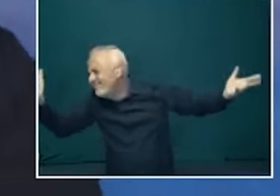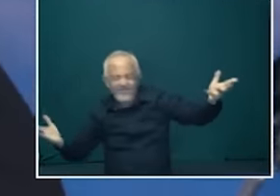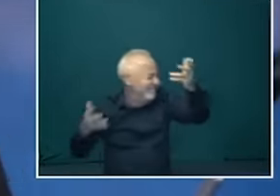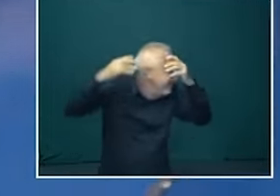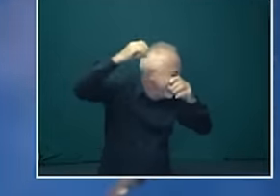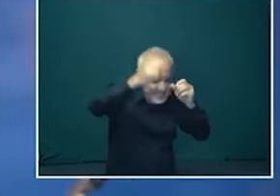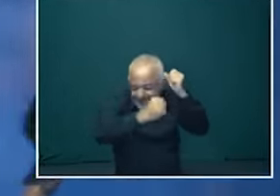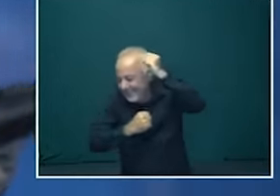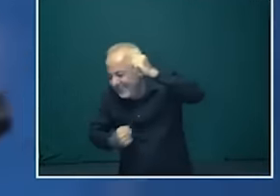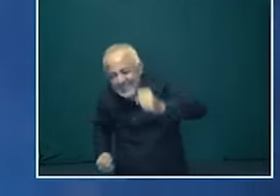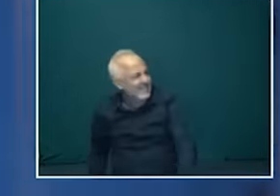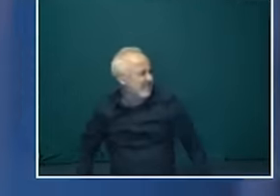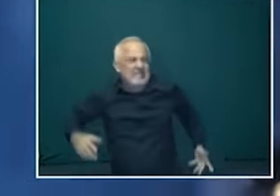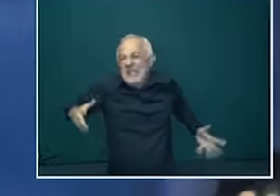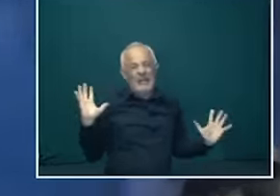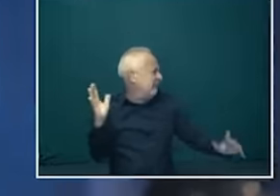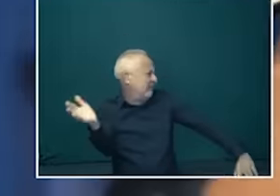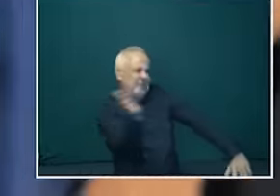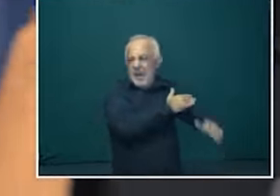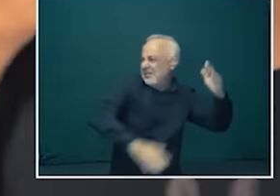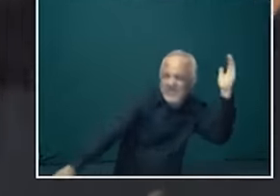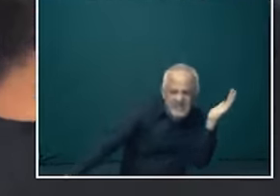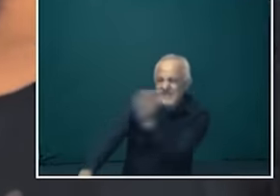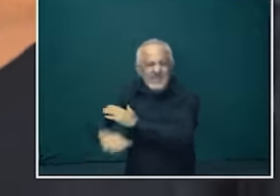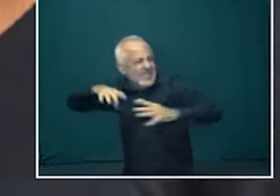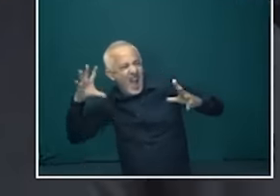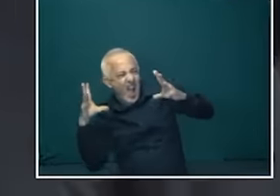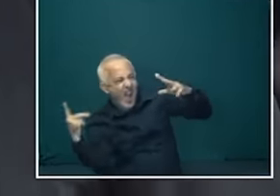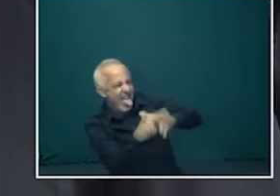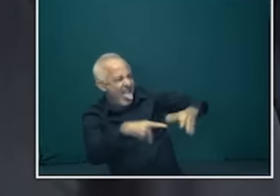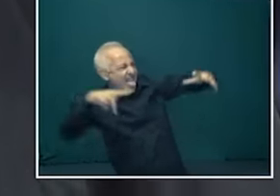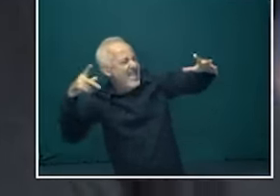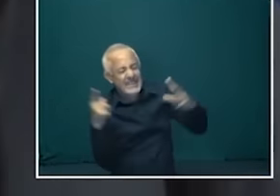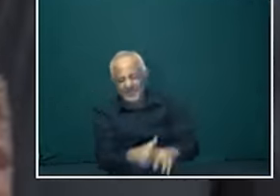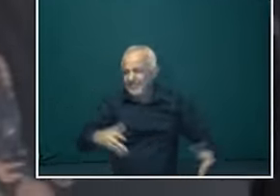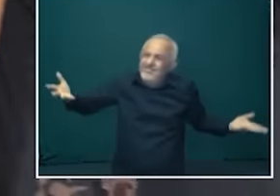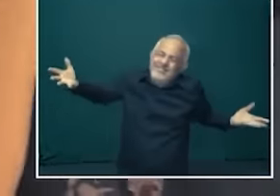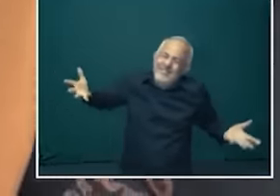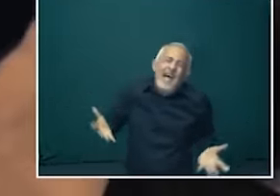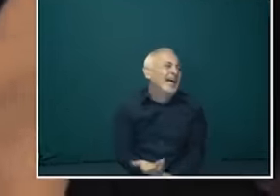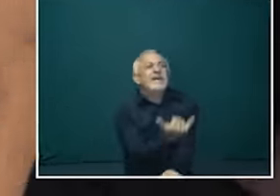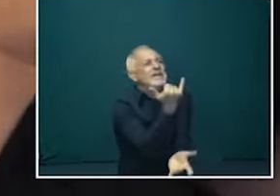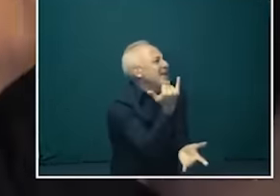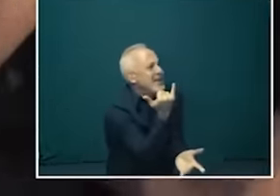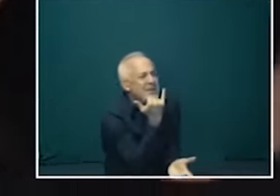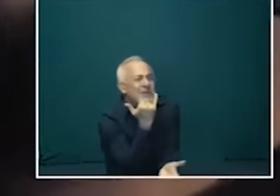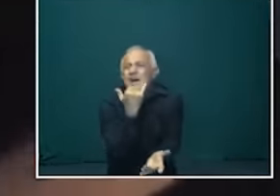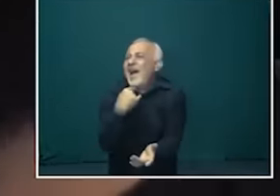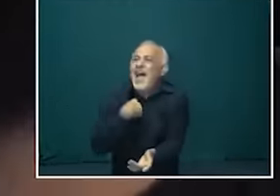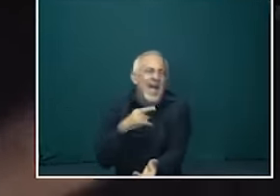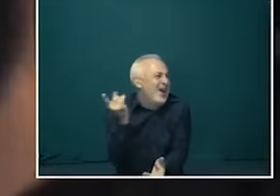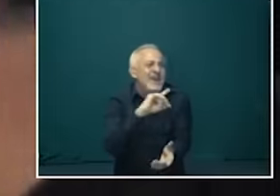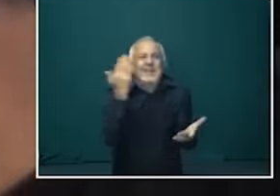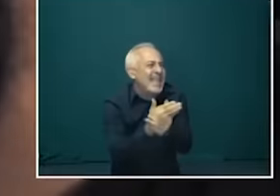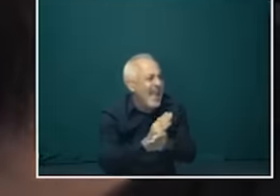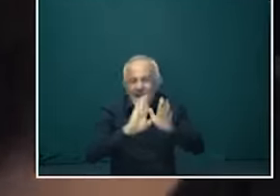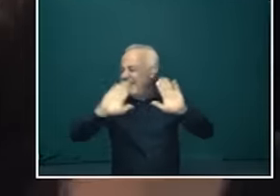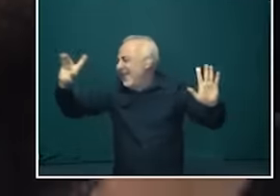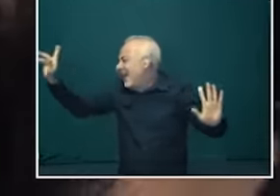alterada, teve tudo que tem em uma discussão. Mas eu não